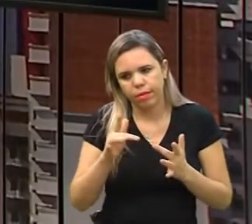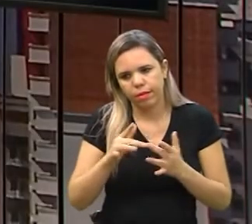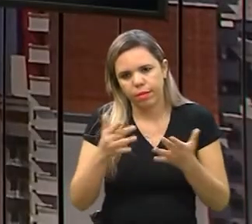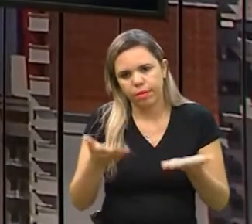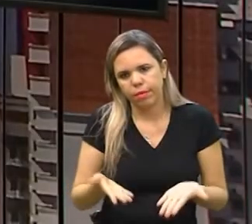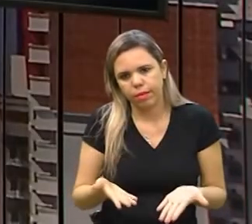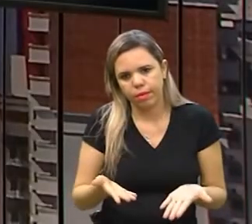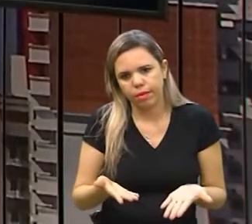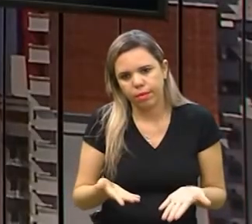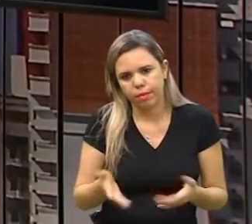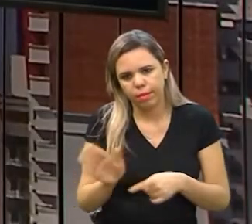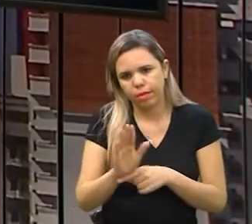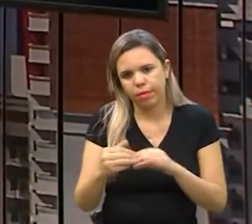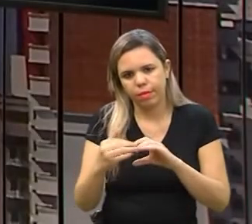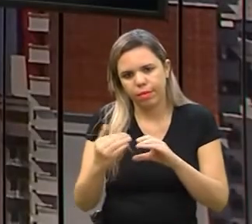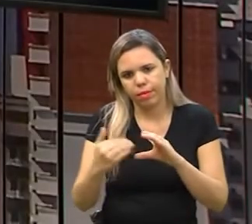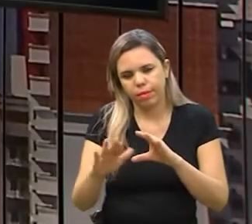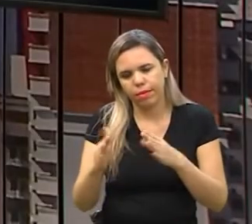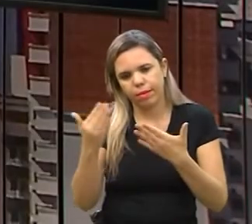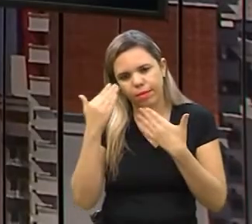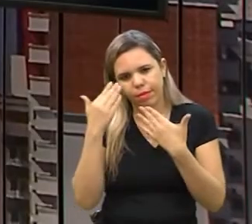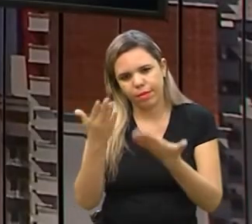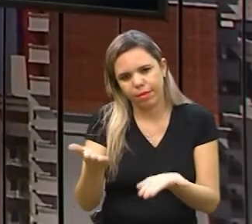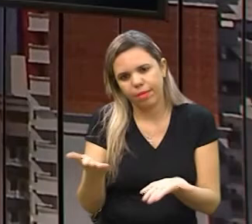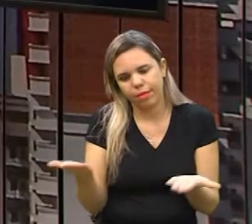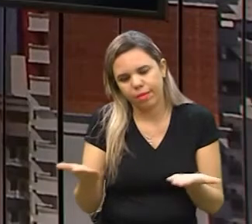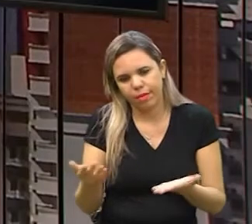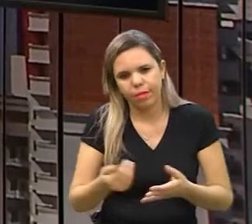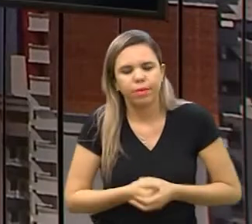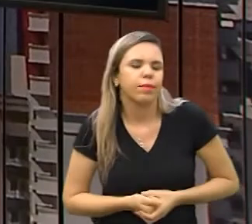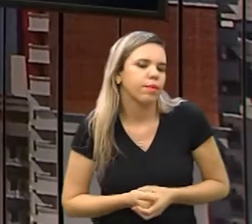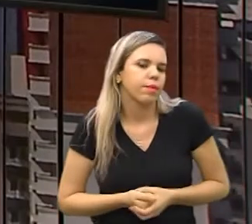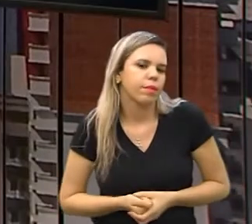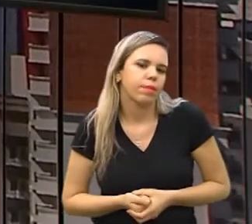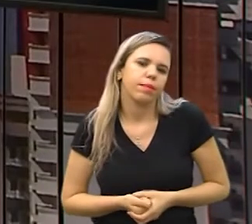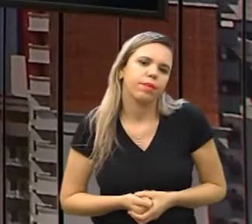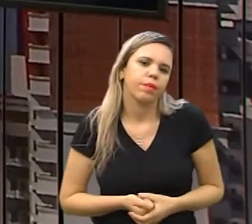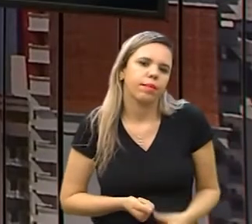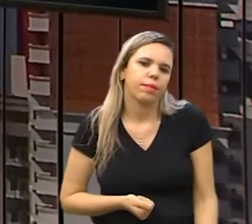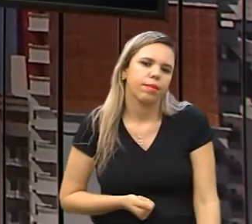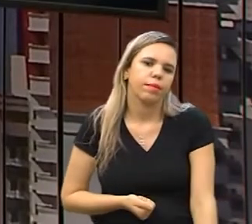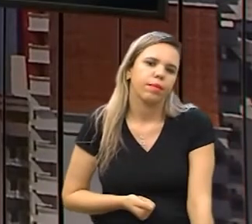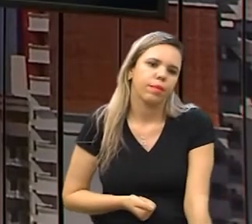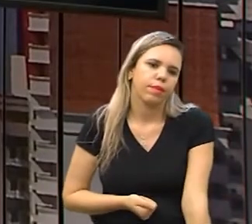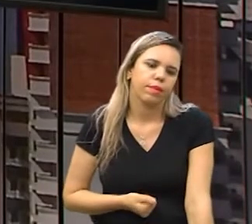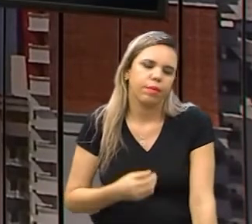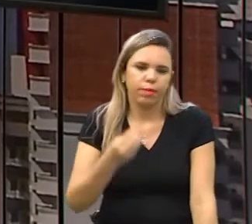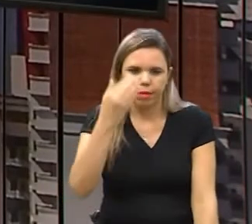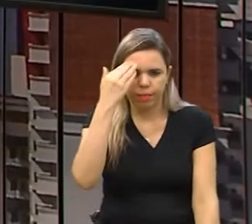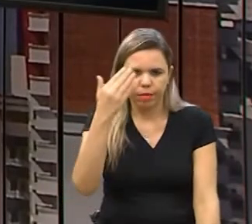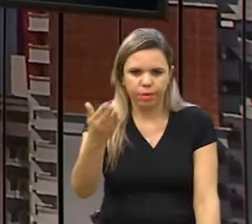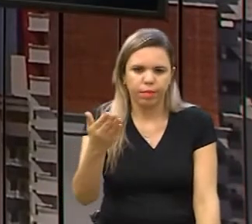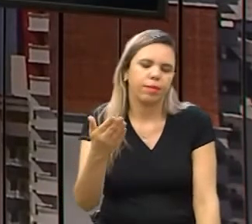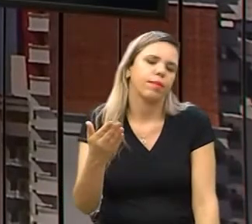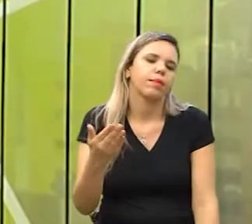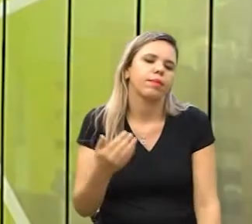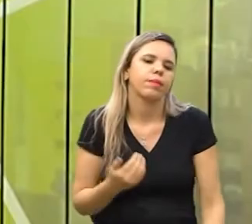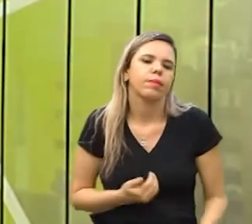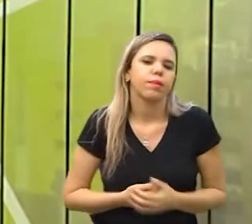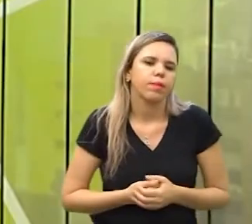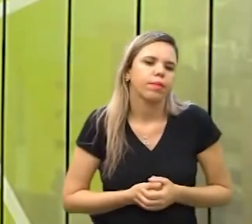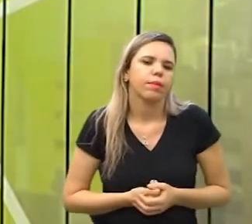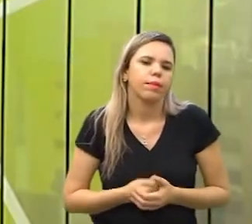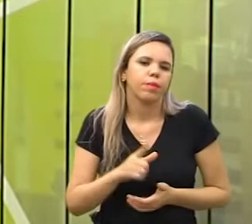mais contato com isso, quem sabe mandar vídeos pra gente, né? Então, obrigada, viu, por hoje. Eu que agradeço.